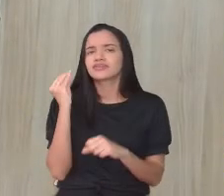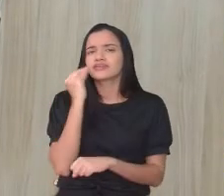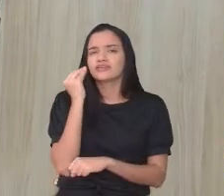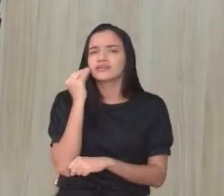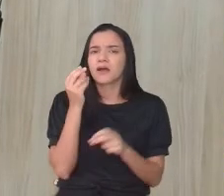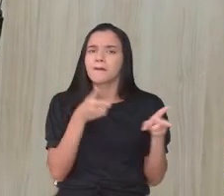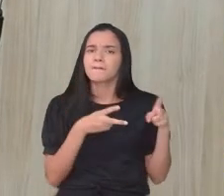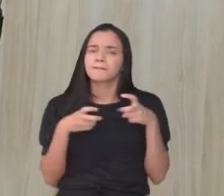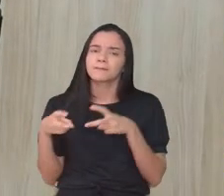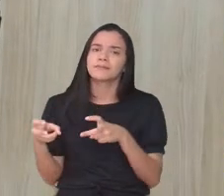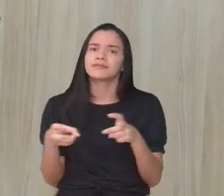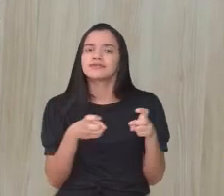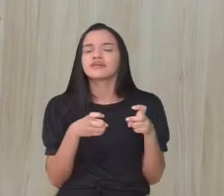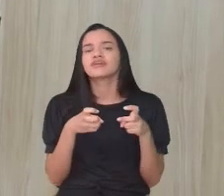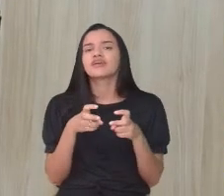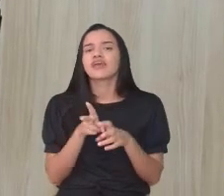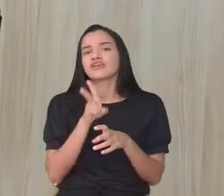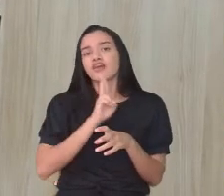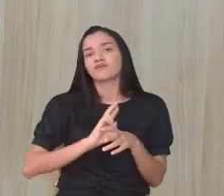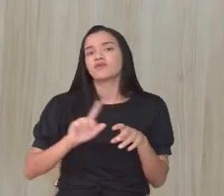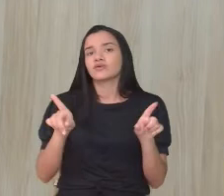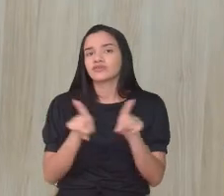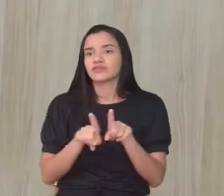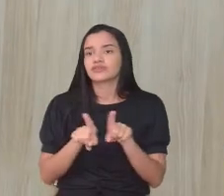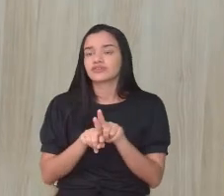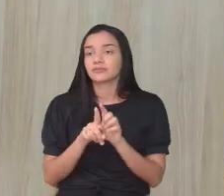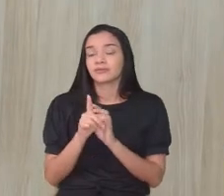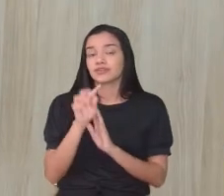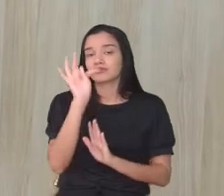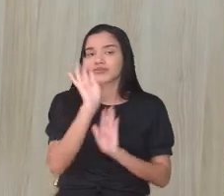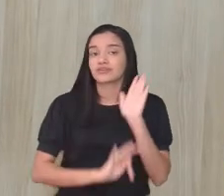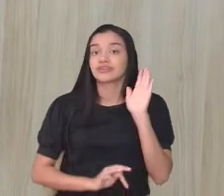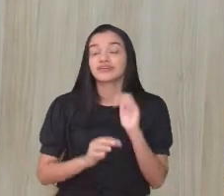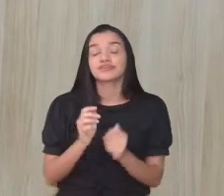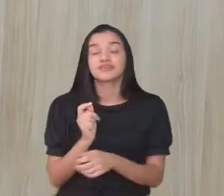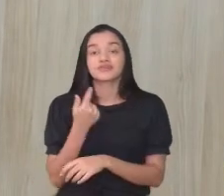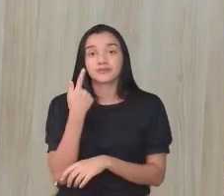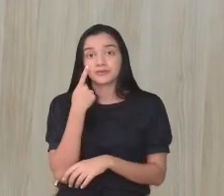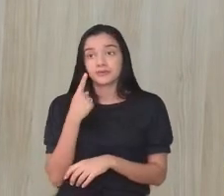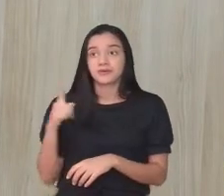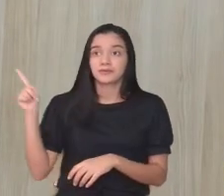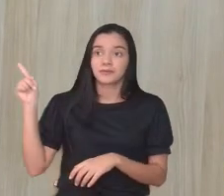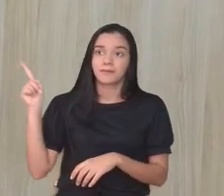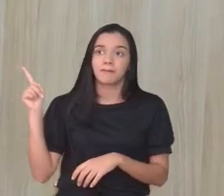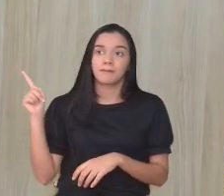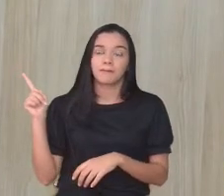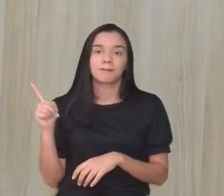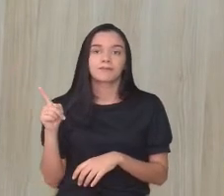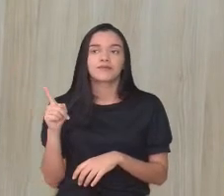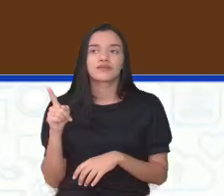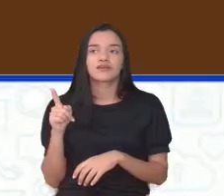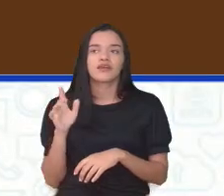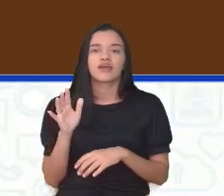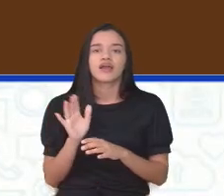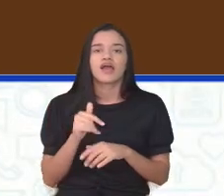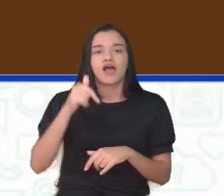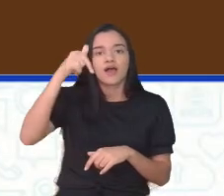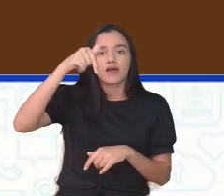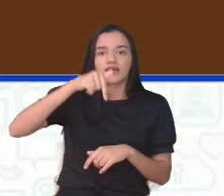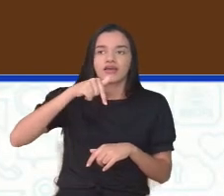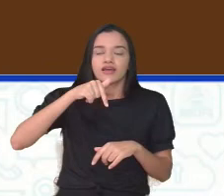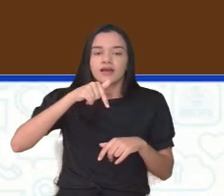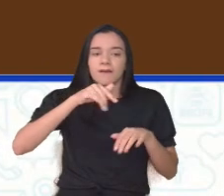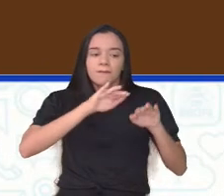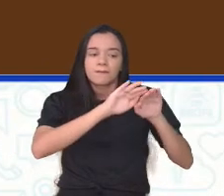perceber o narrador e a voz do discurso no texto de Alice no País das Maravilhas. Ó. Para baixo, na toca